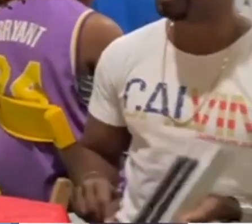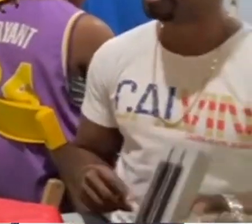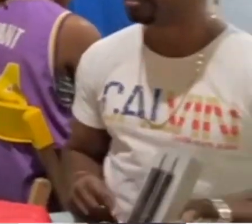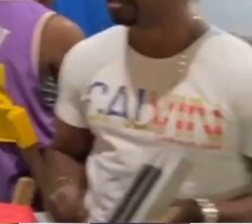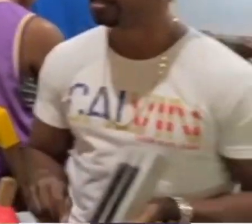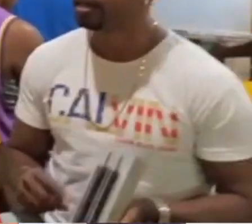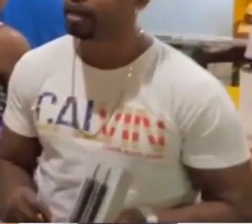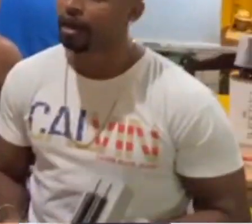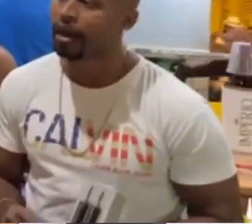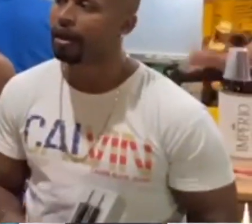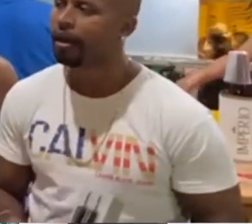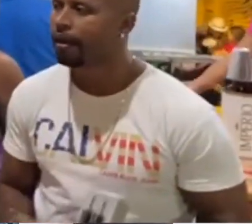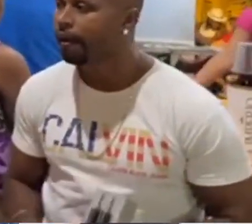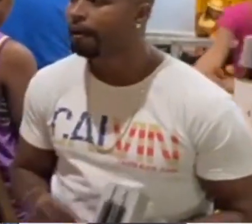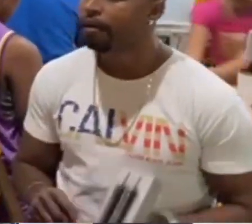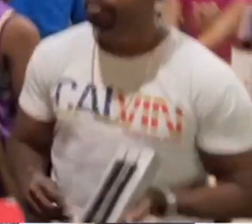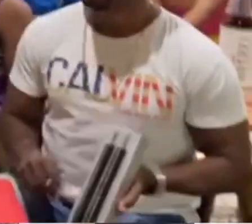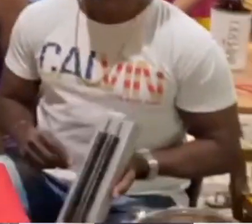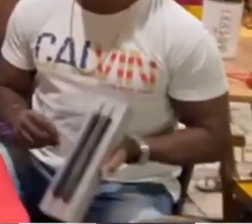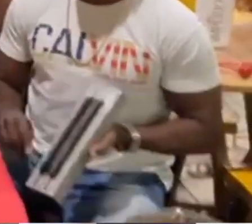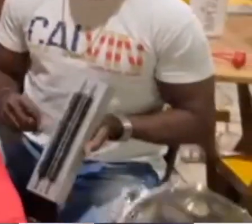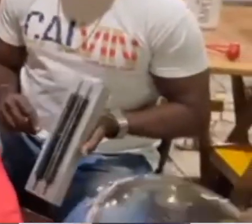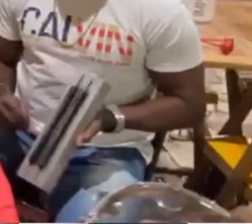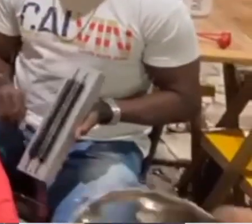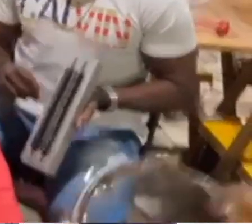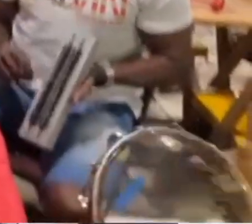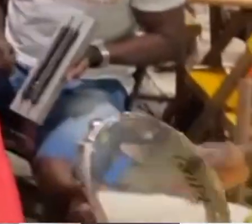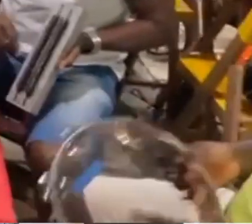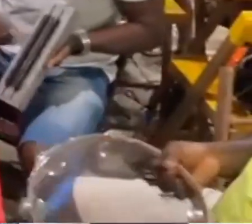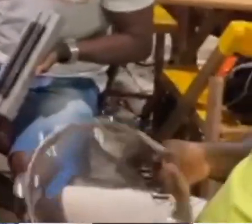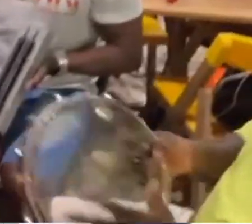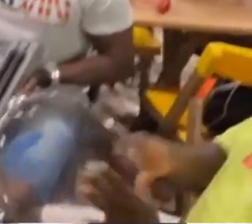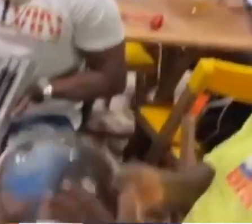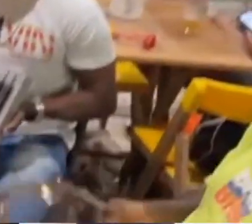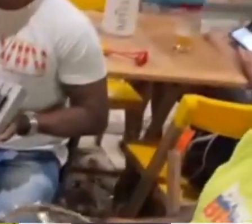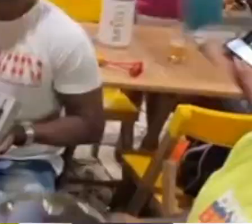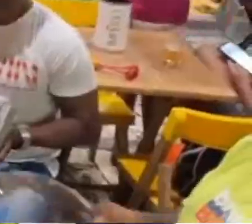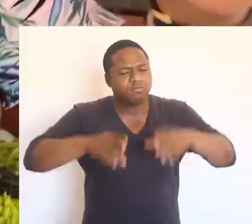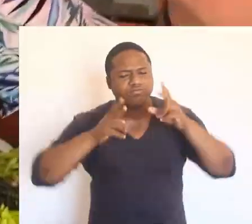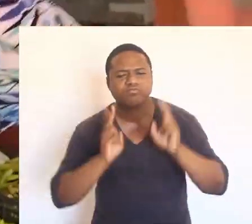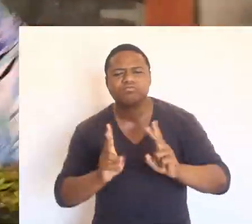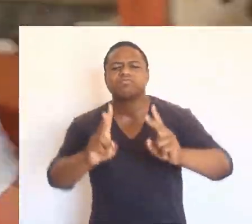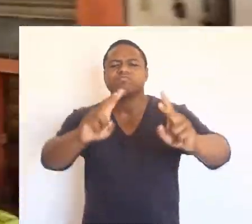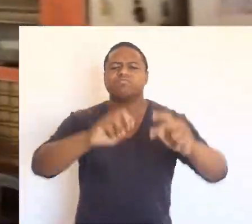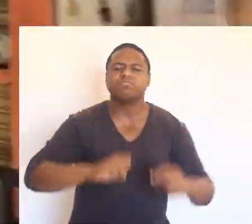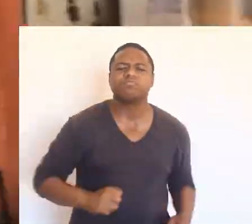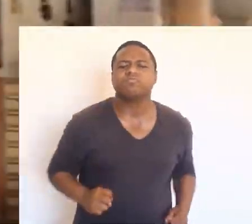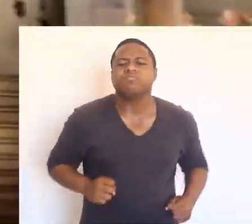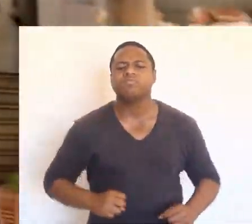lalauê, lalauê, lalauê. Só basta termos fé e